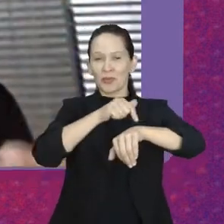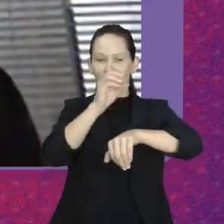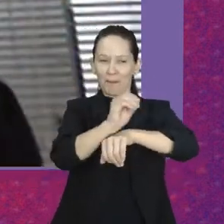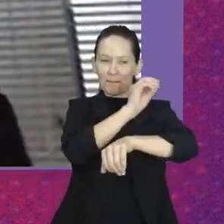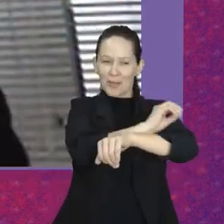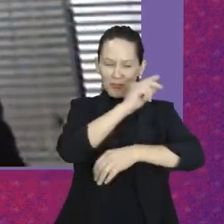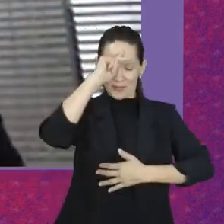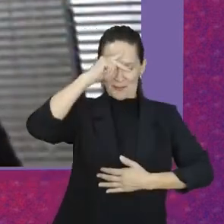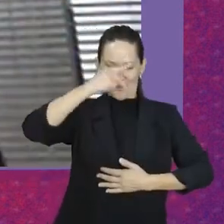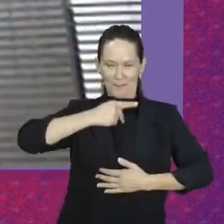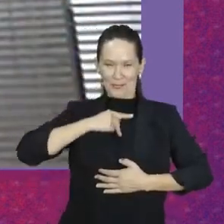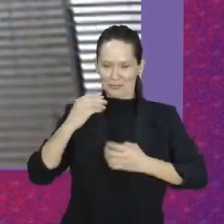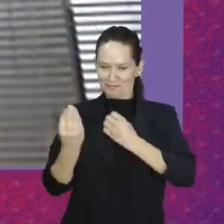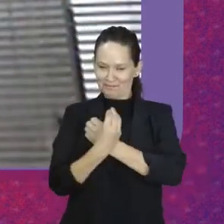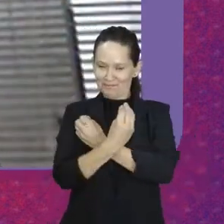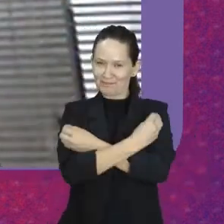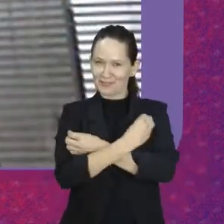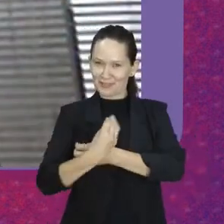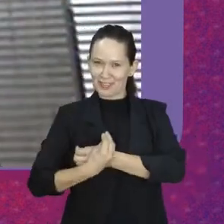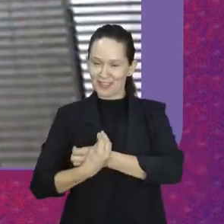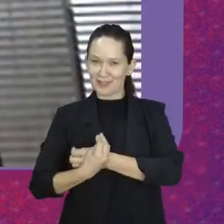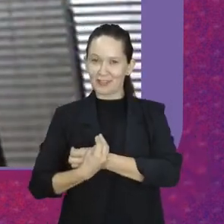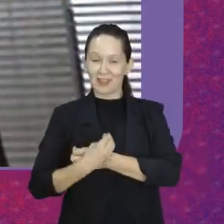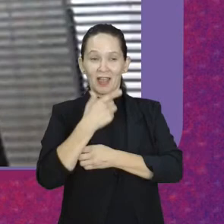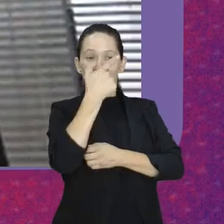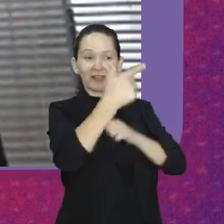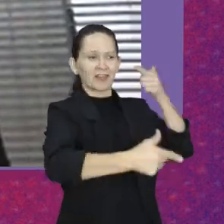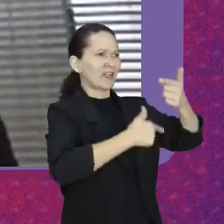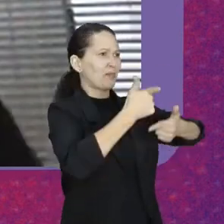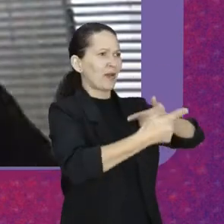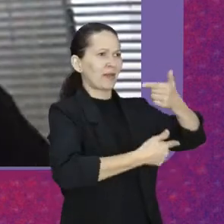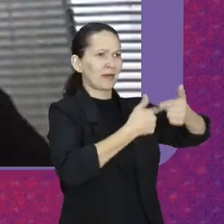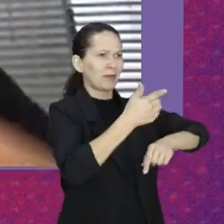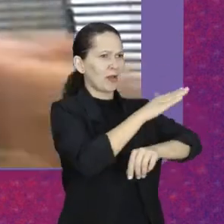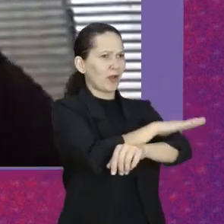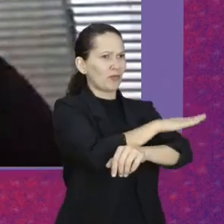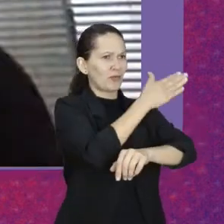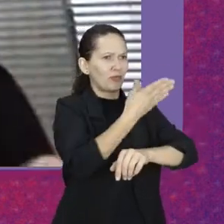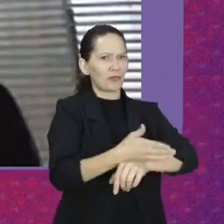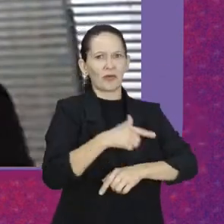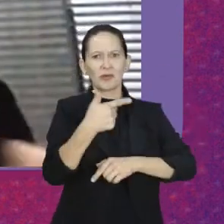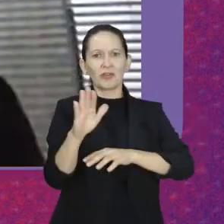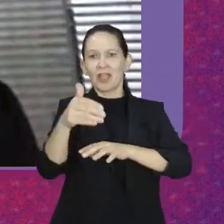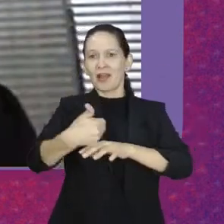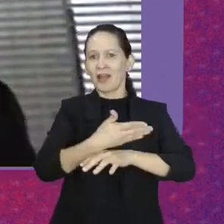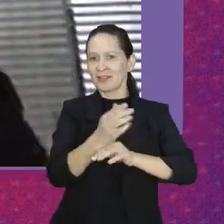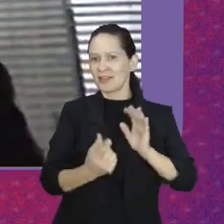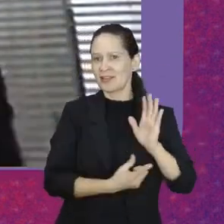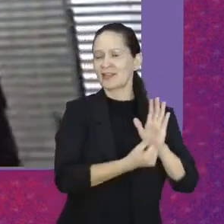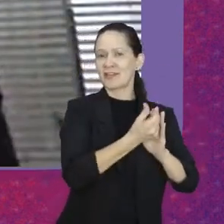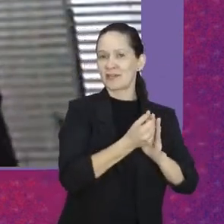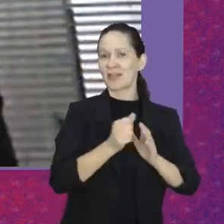consigo mesma, porque elas têm mais acesso